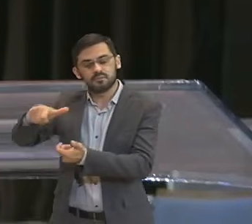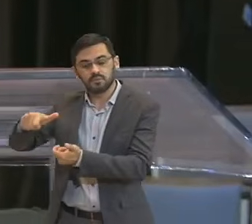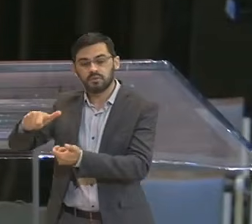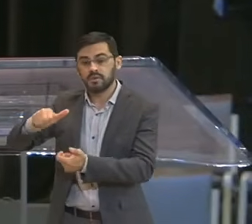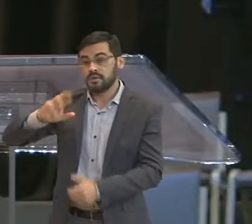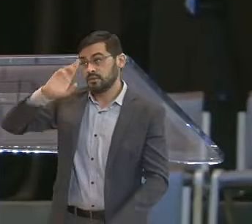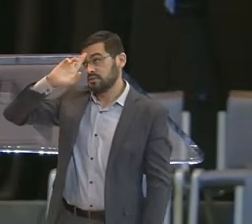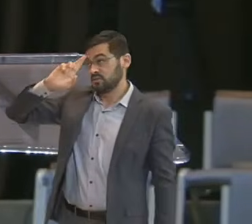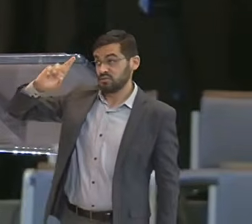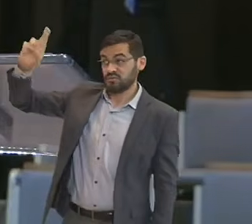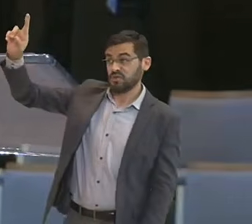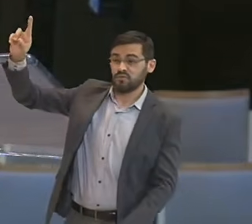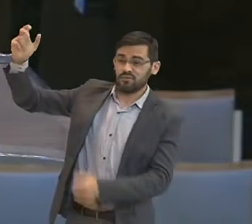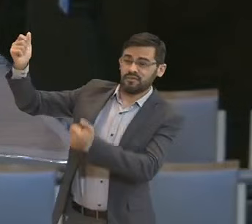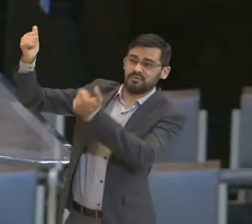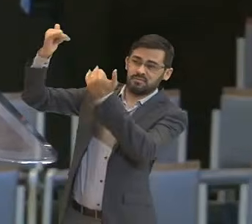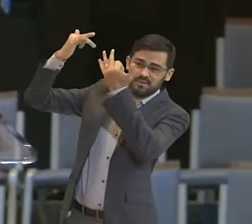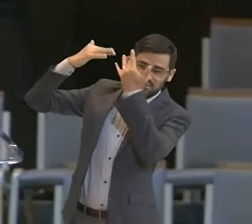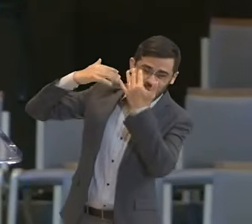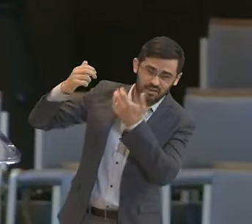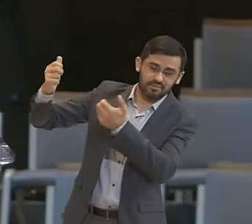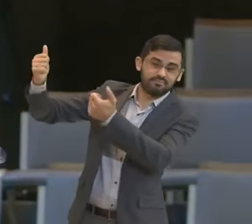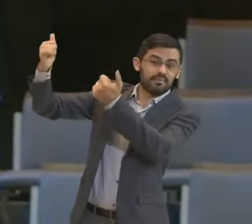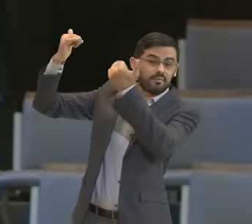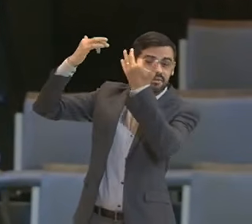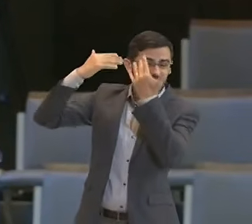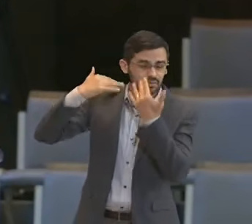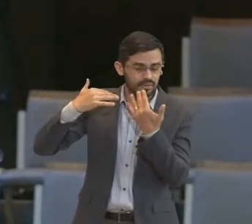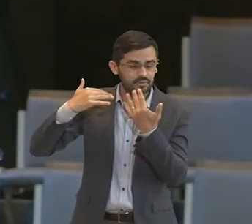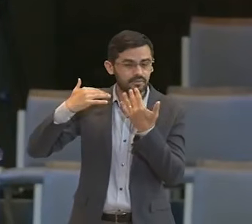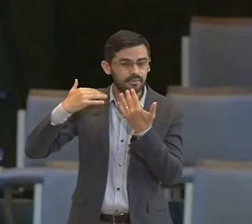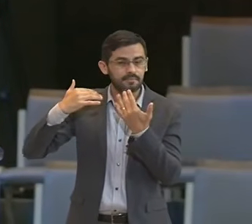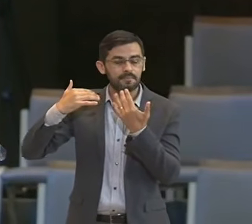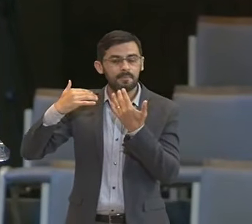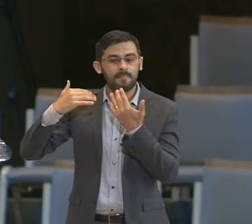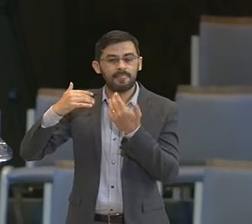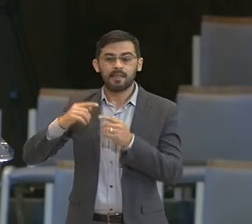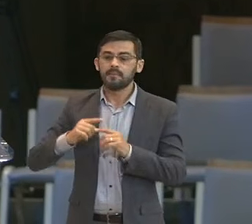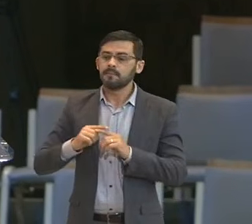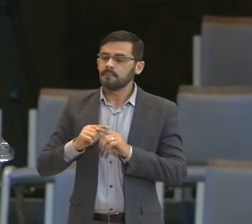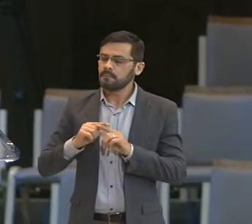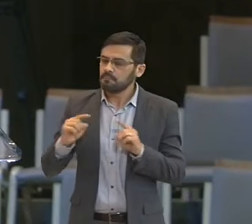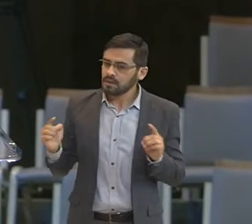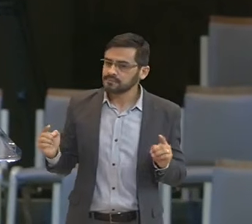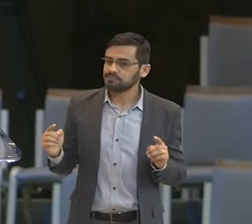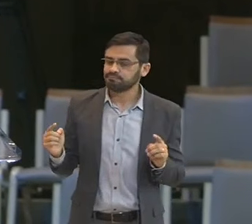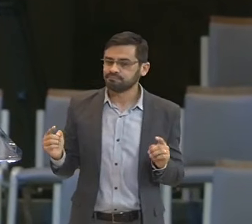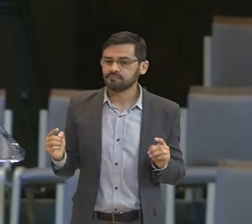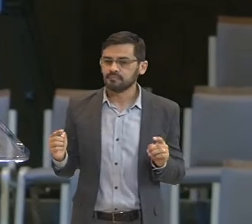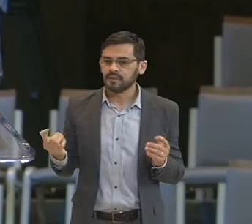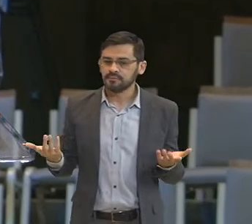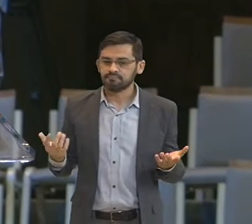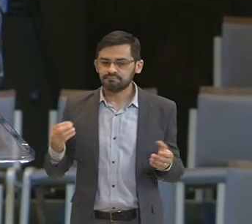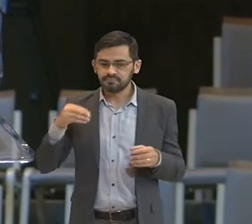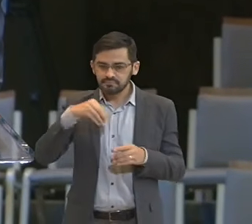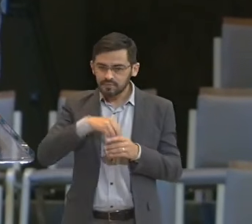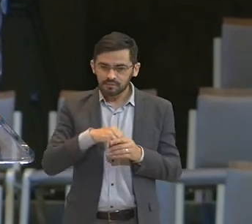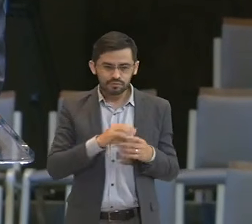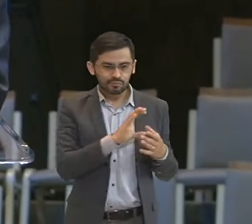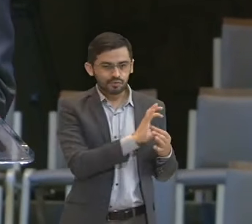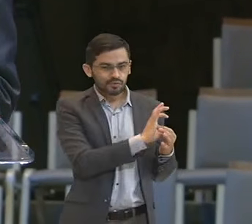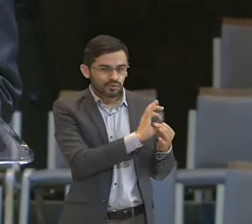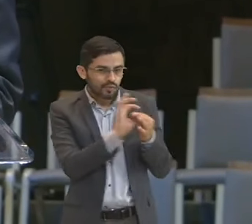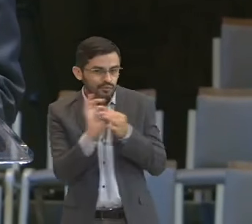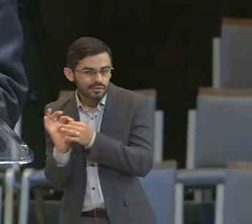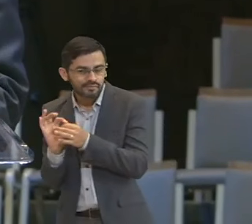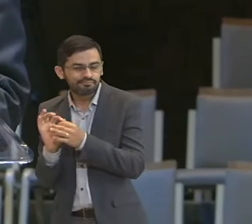e o Senhor vai nos abençoando assim. Mas há uma questão que